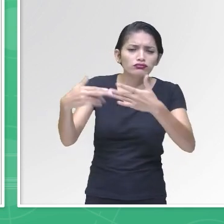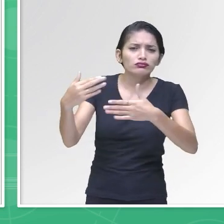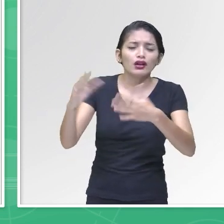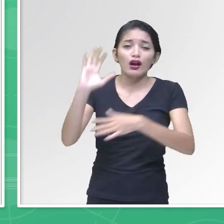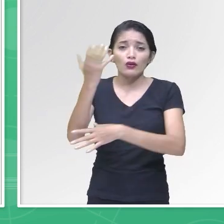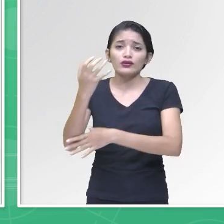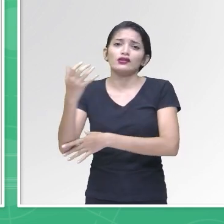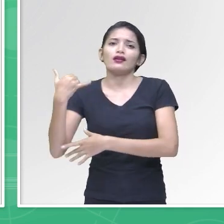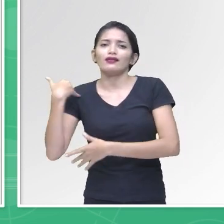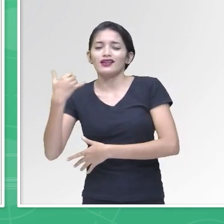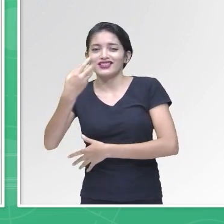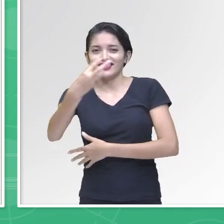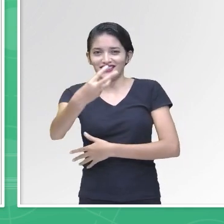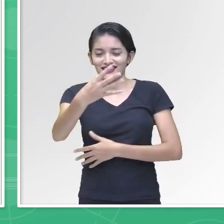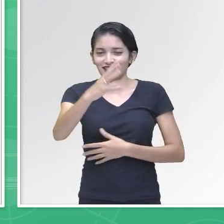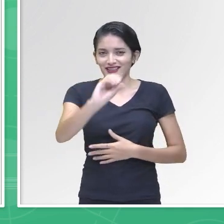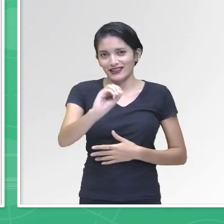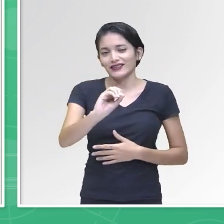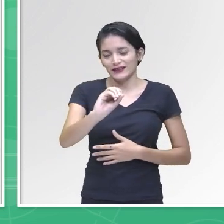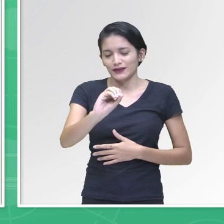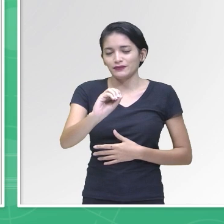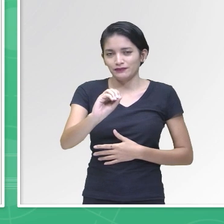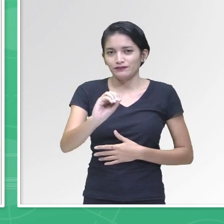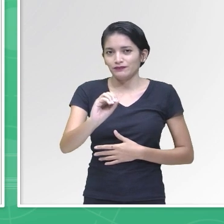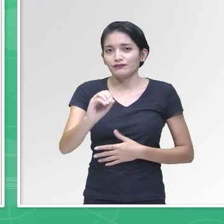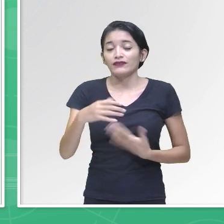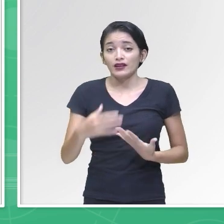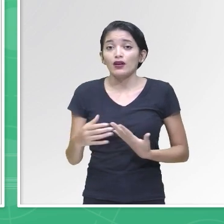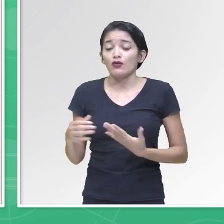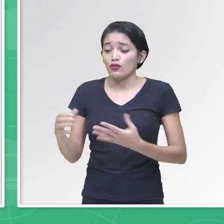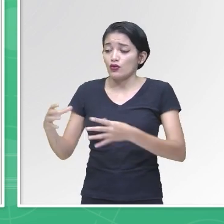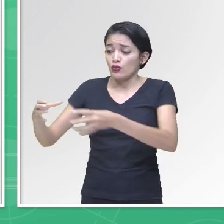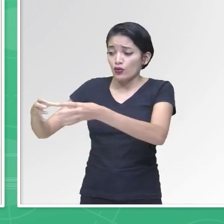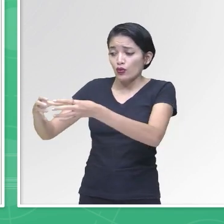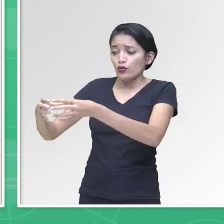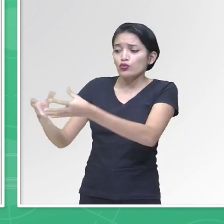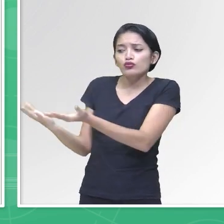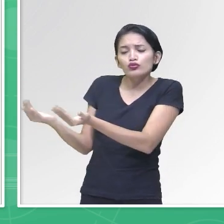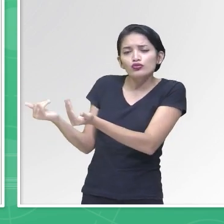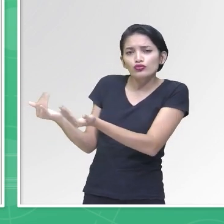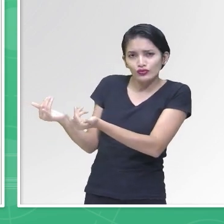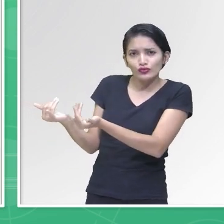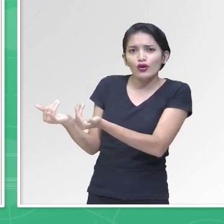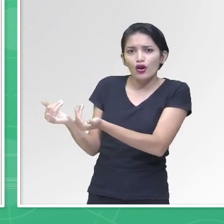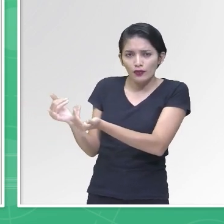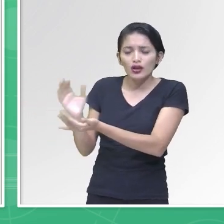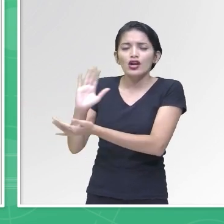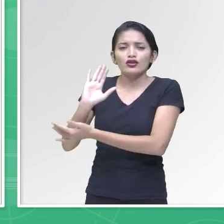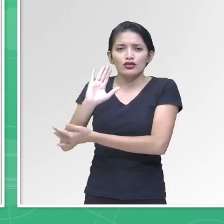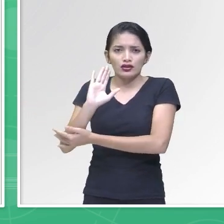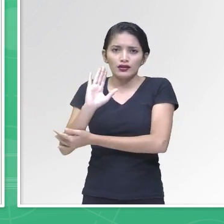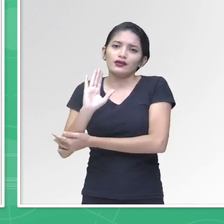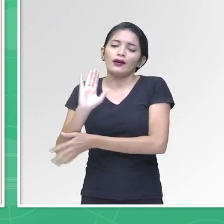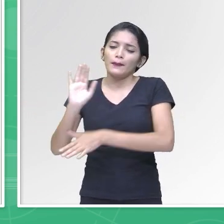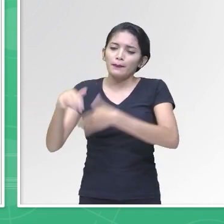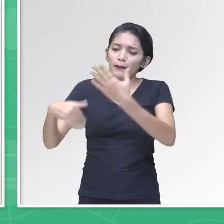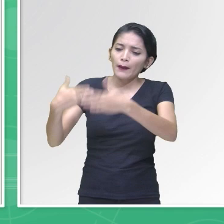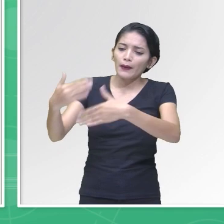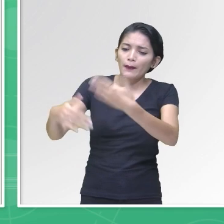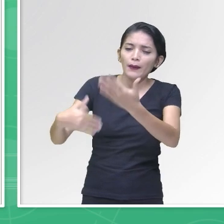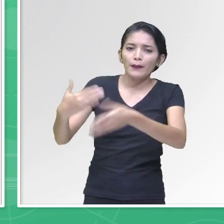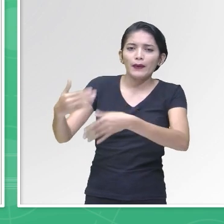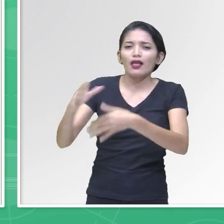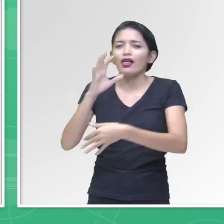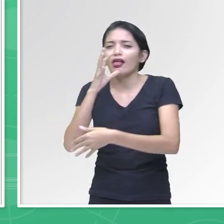anos, ou seja, uma parte dos jovens está adiando a saída